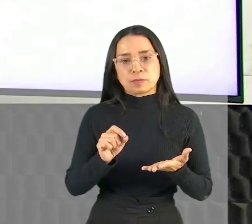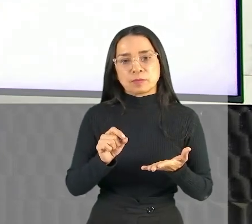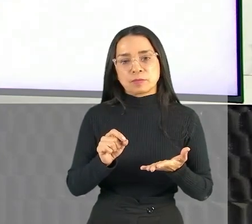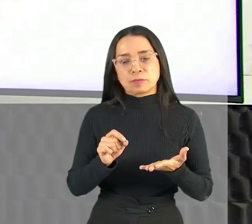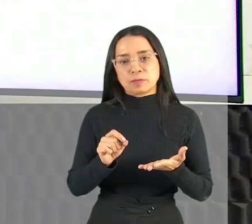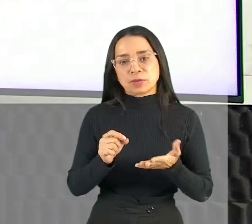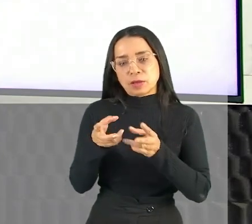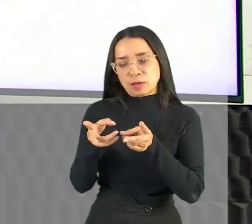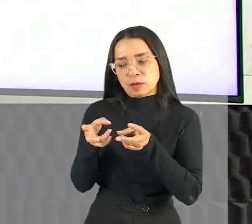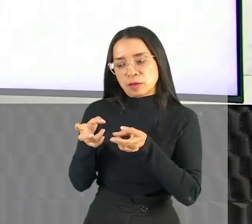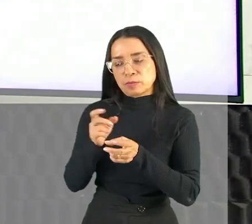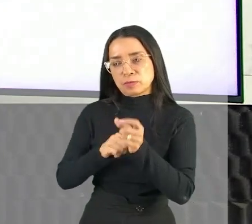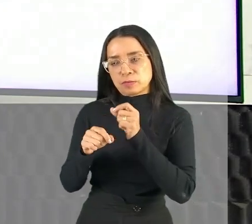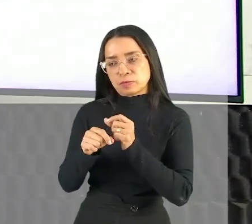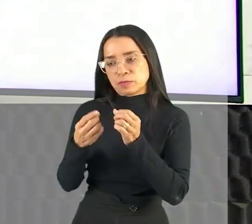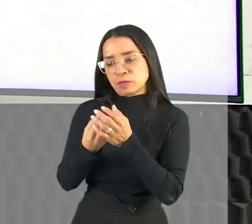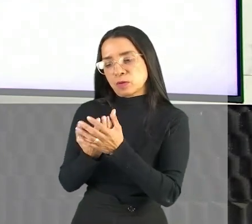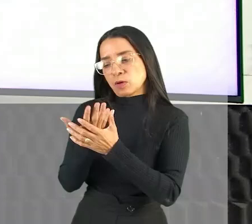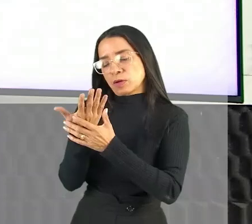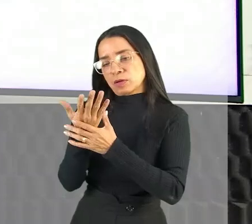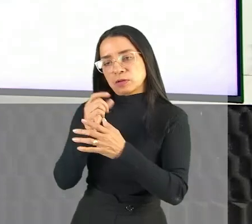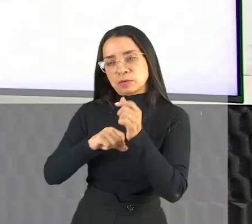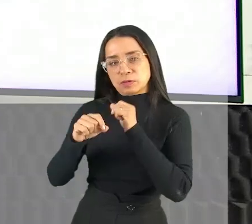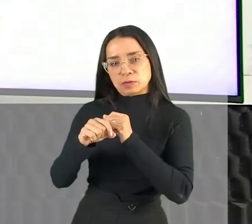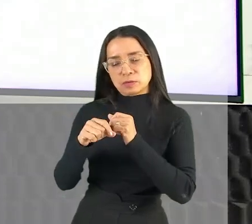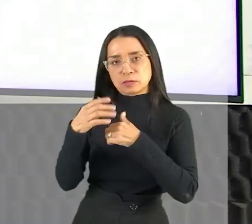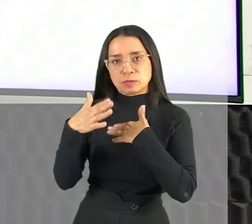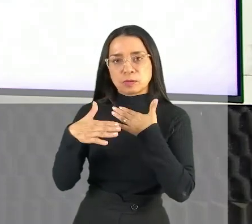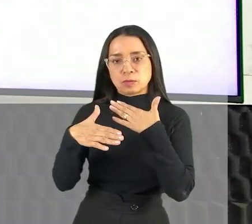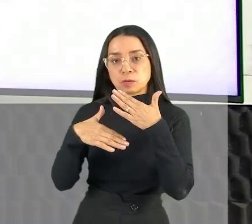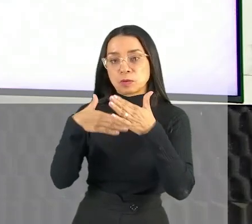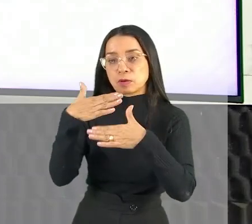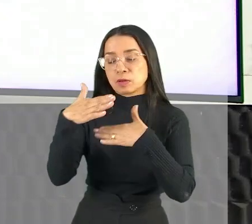com o crescimento da planta, né? Quando a planta